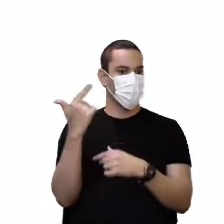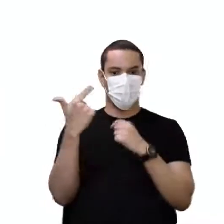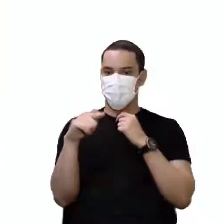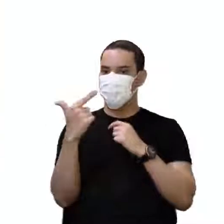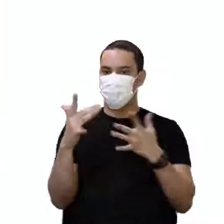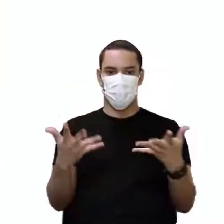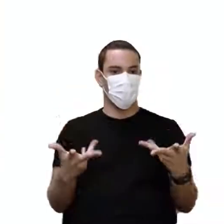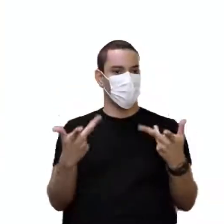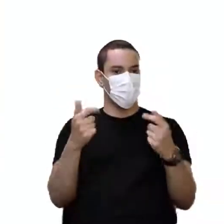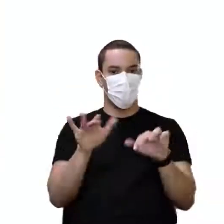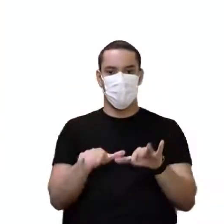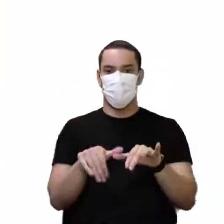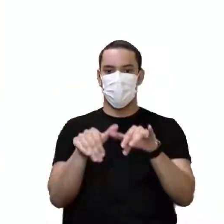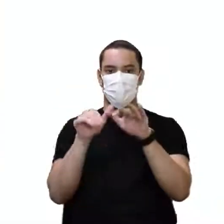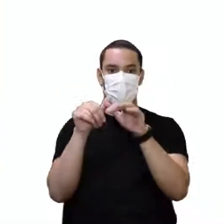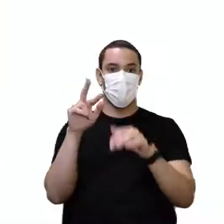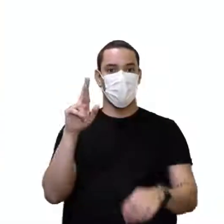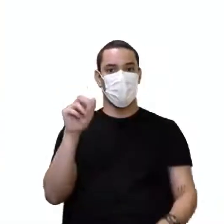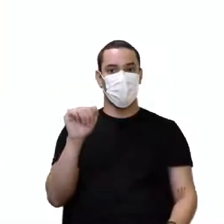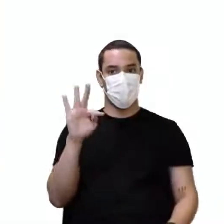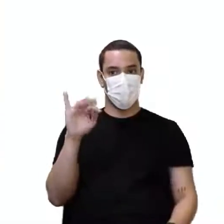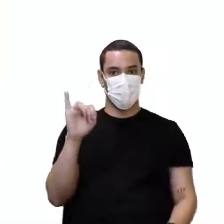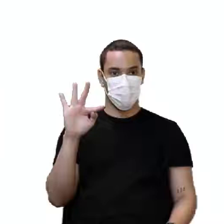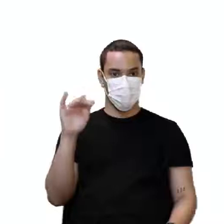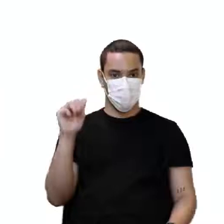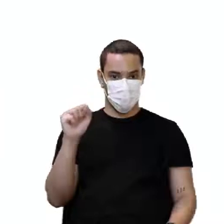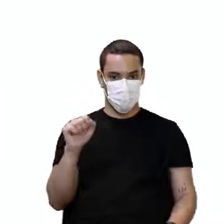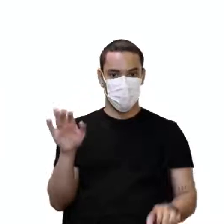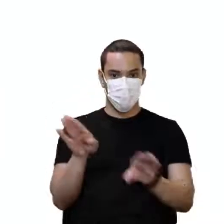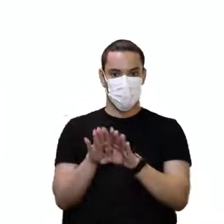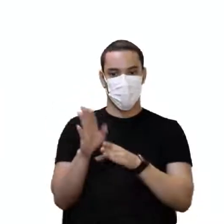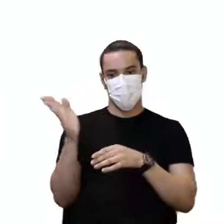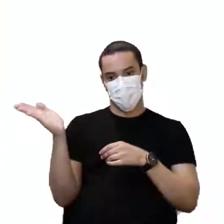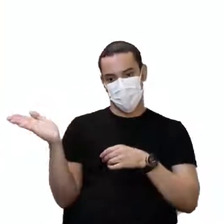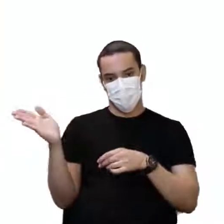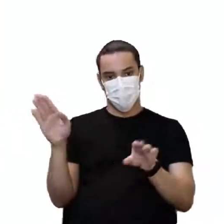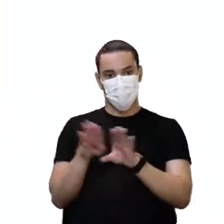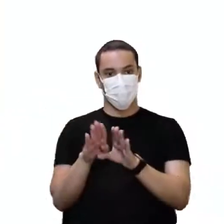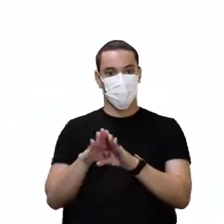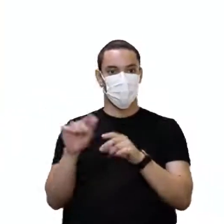têm habilidade para voo, como as ratitas, que são no caso das avestruzes,